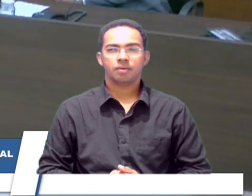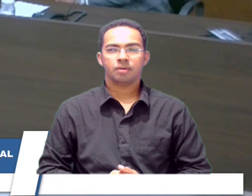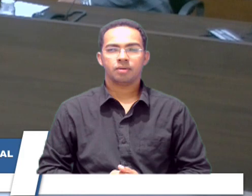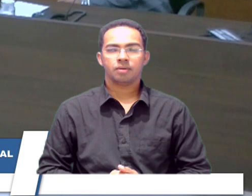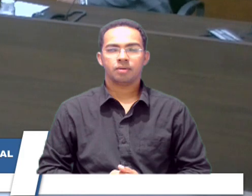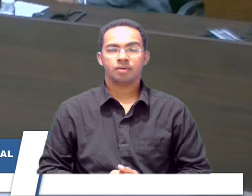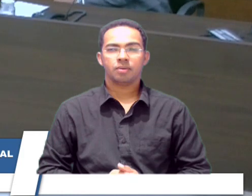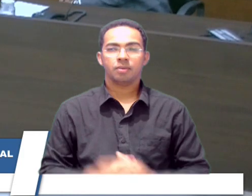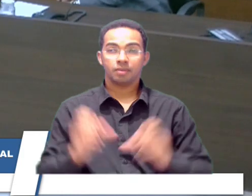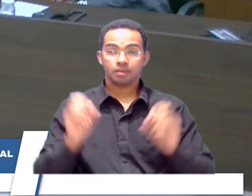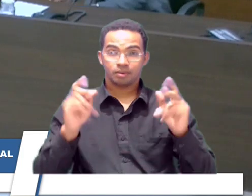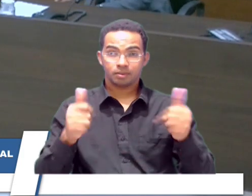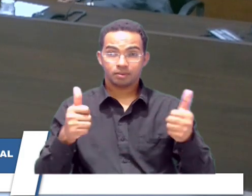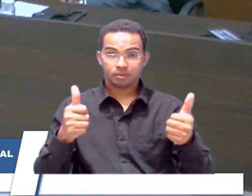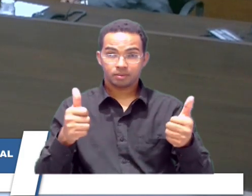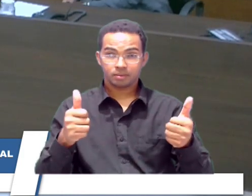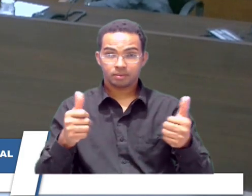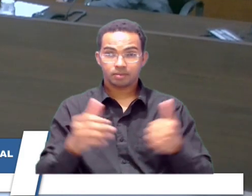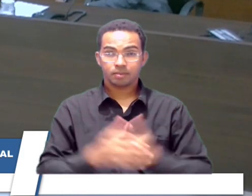Bom,